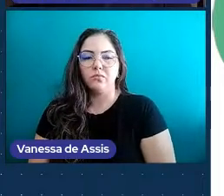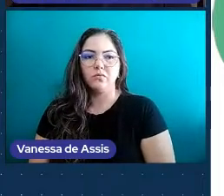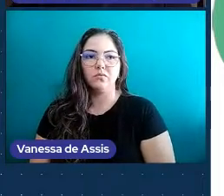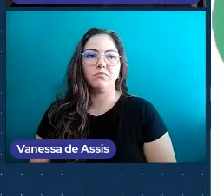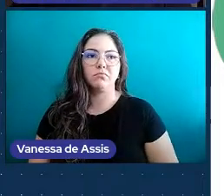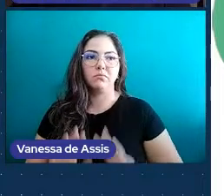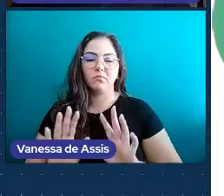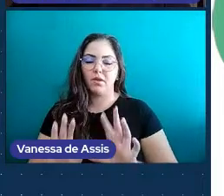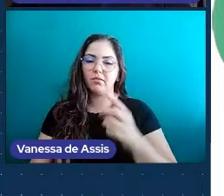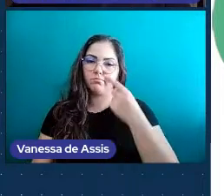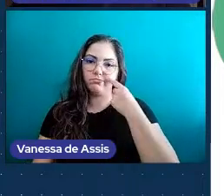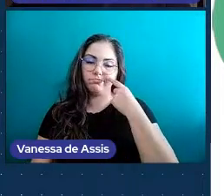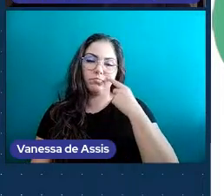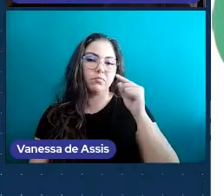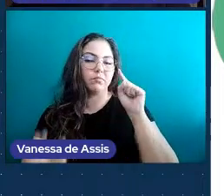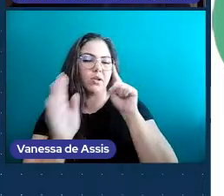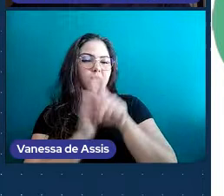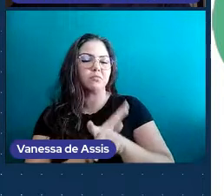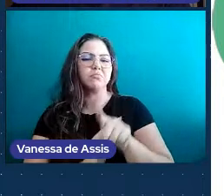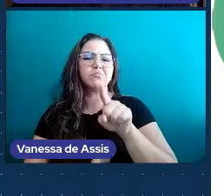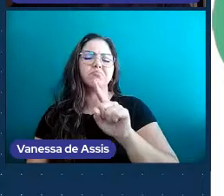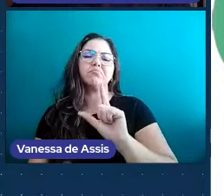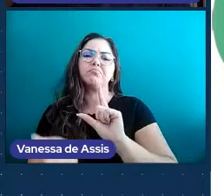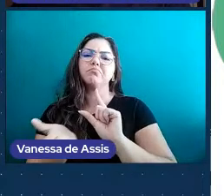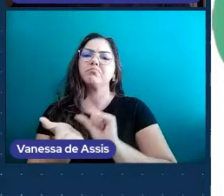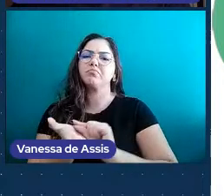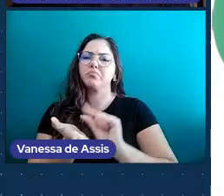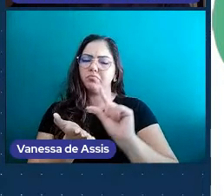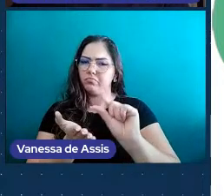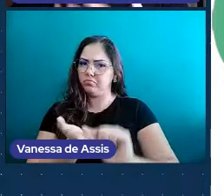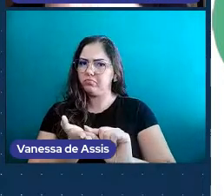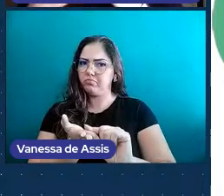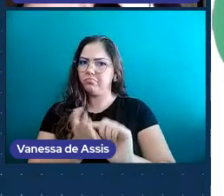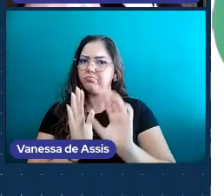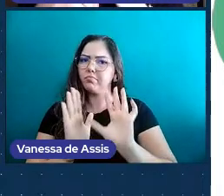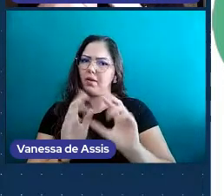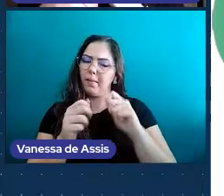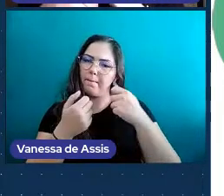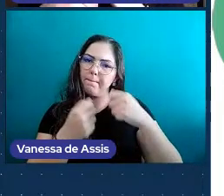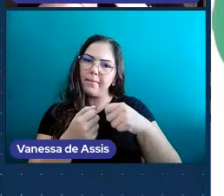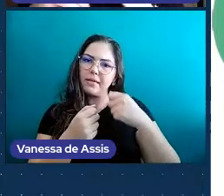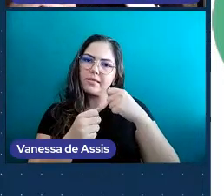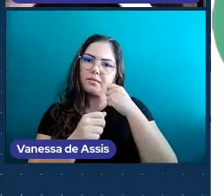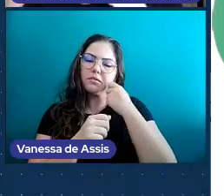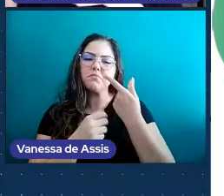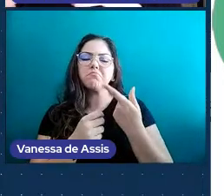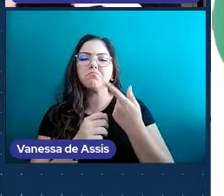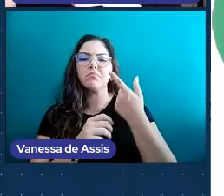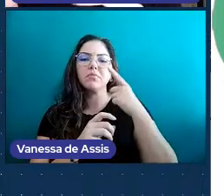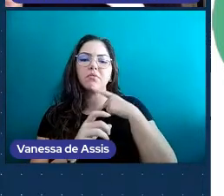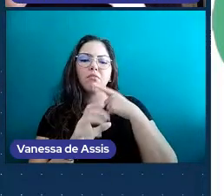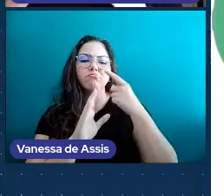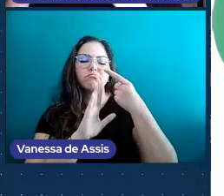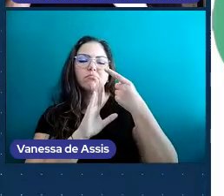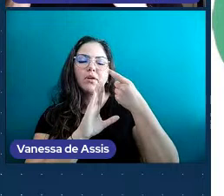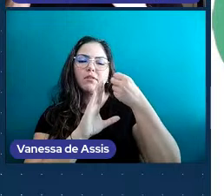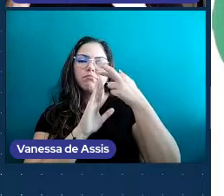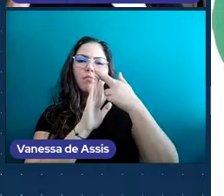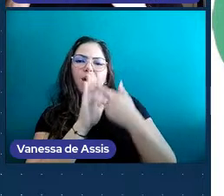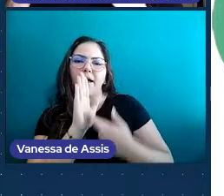artigo. Bom, precisamos ou não precisamos de critérios de qualidade para pesquisa qualitativa, tendo em vista